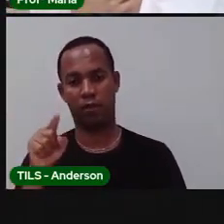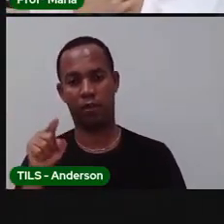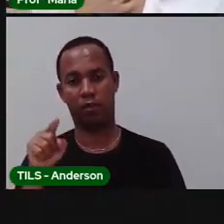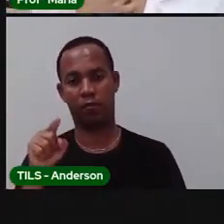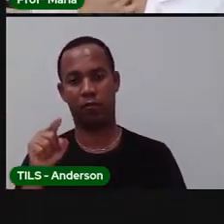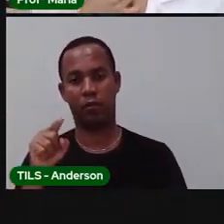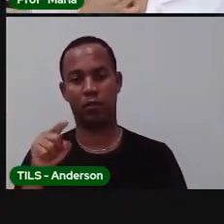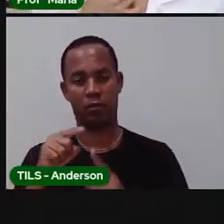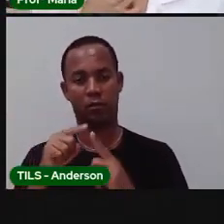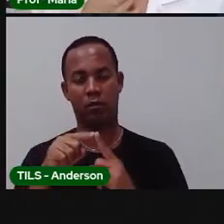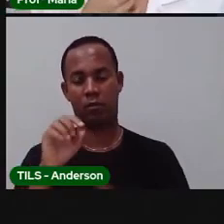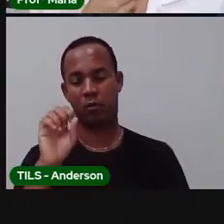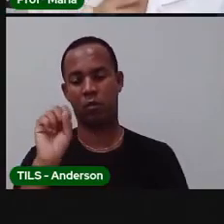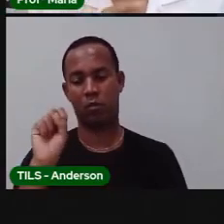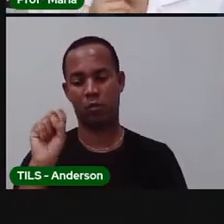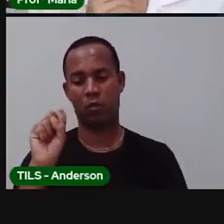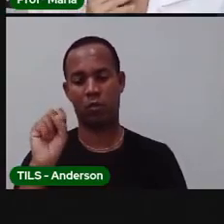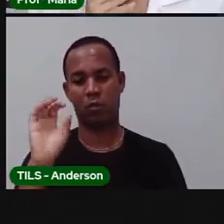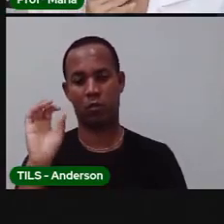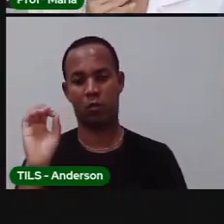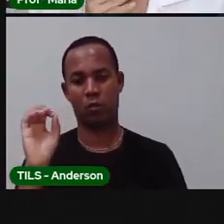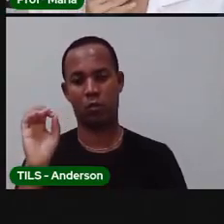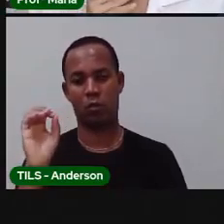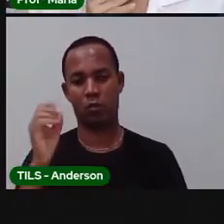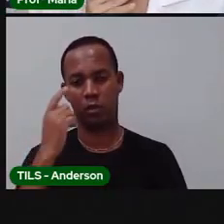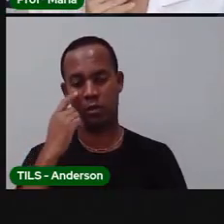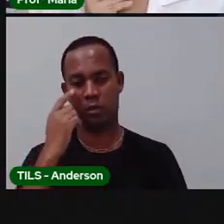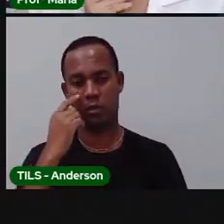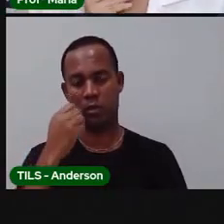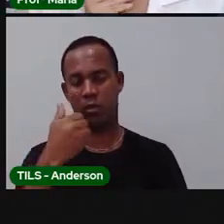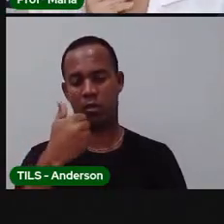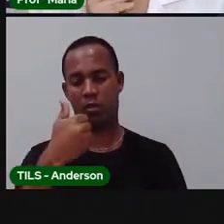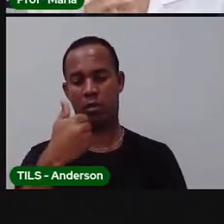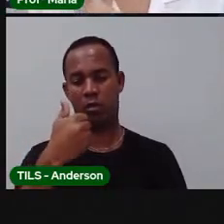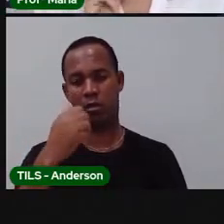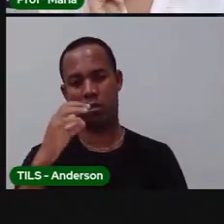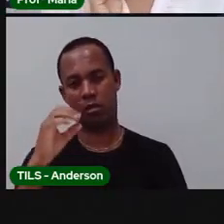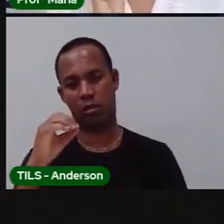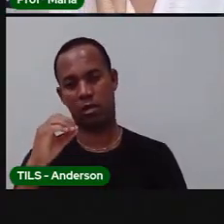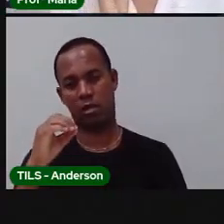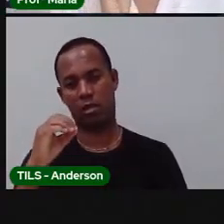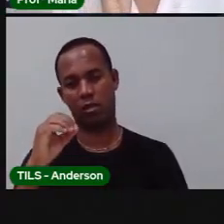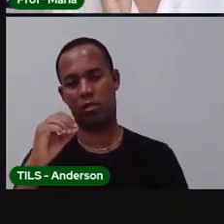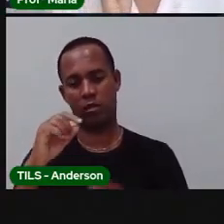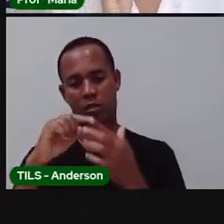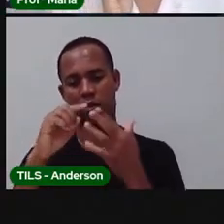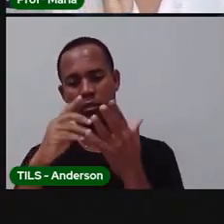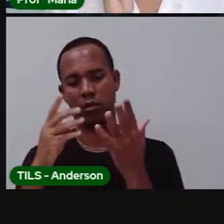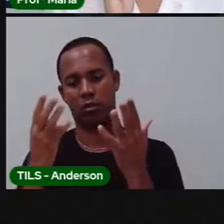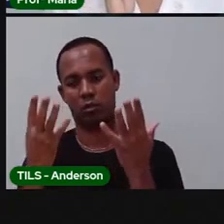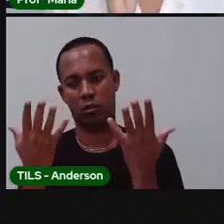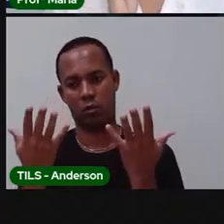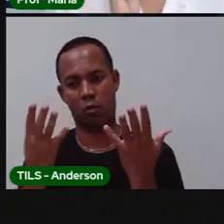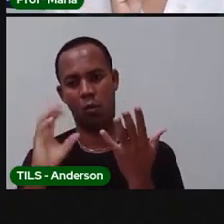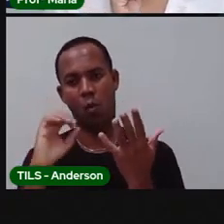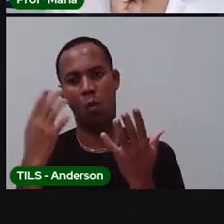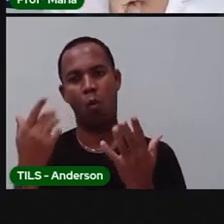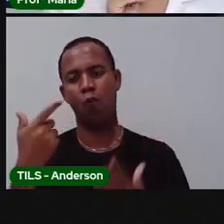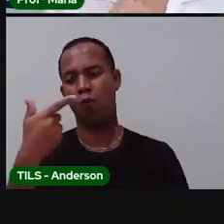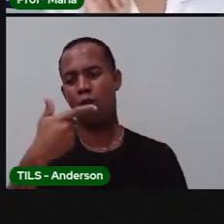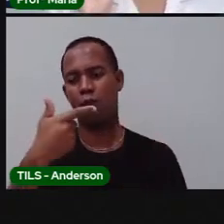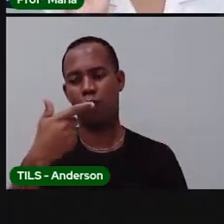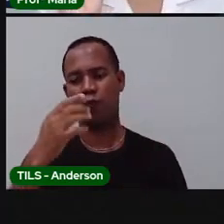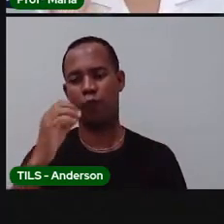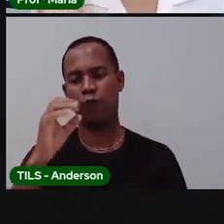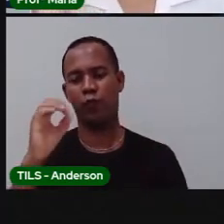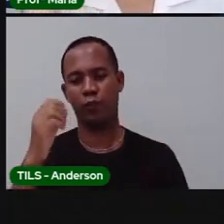Então, será que a dica é que ele está pulando de 10 em 10? Será? Está pulando de 20 em 20? Então,